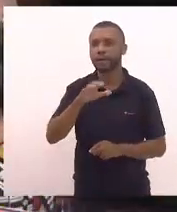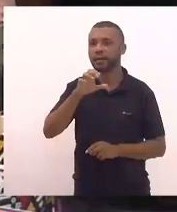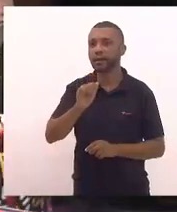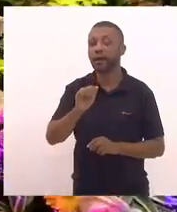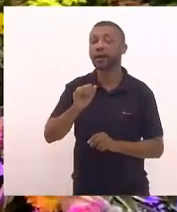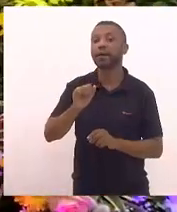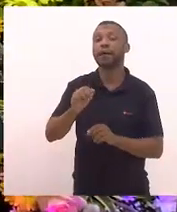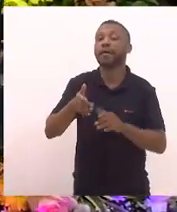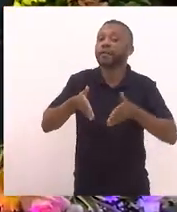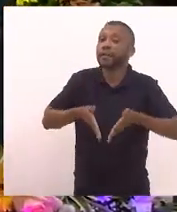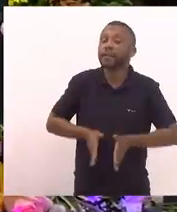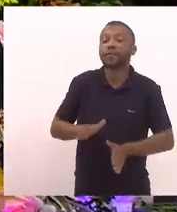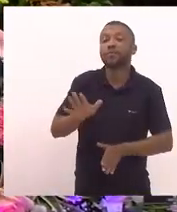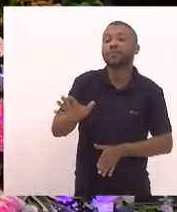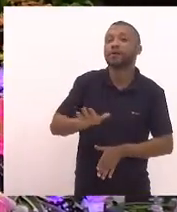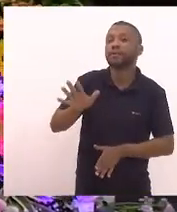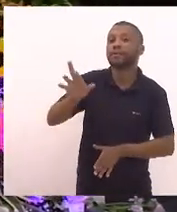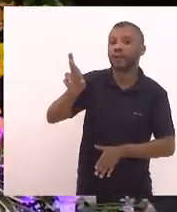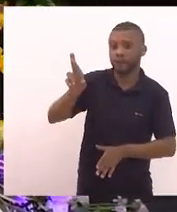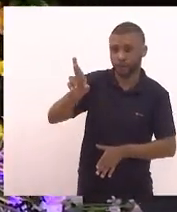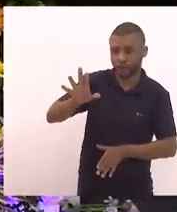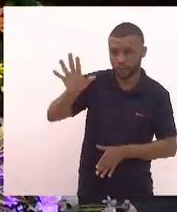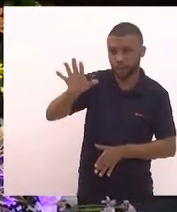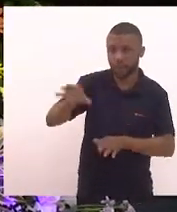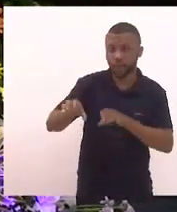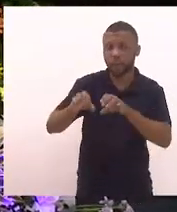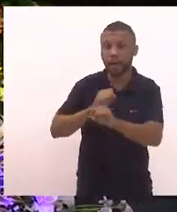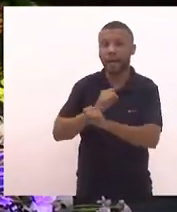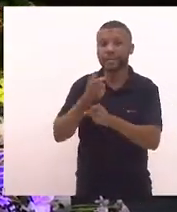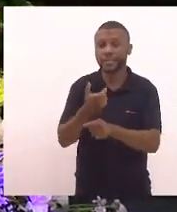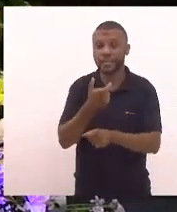na Rocinha e é formada em prótese dentária.